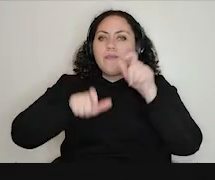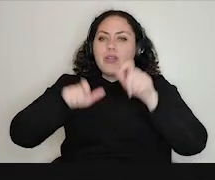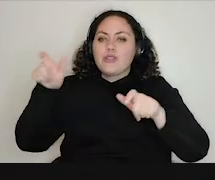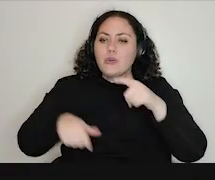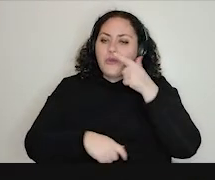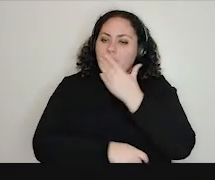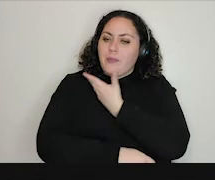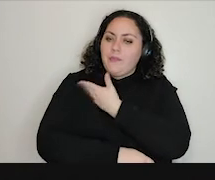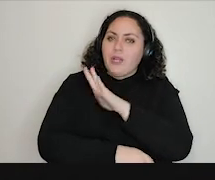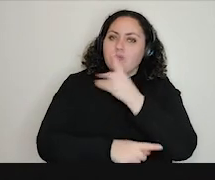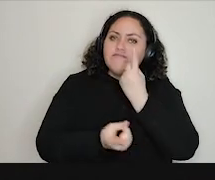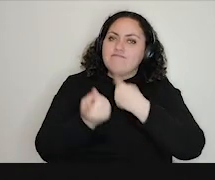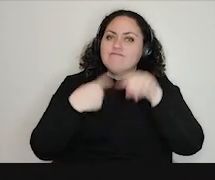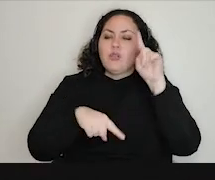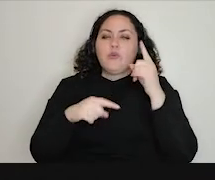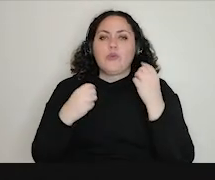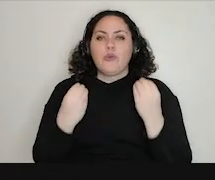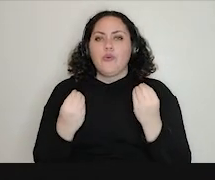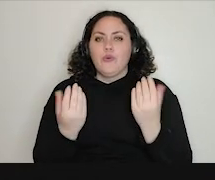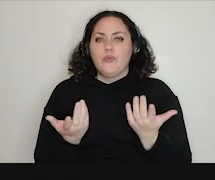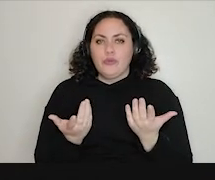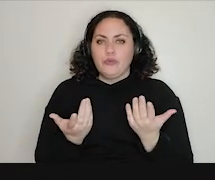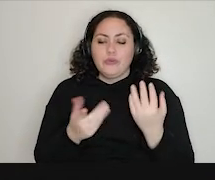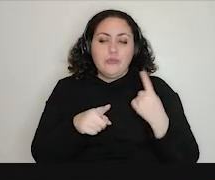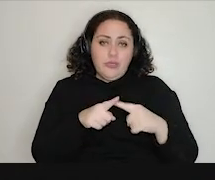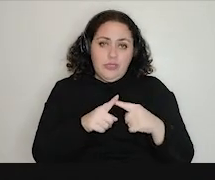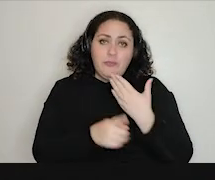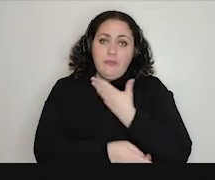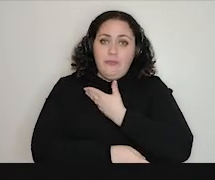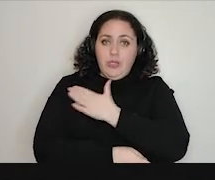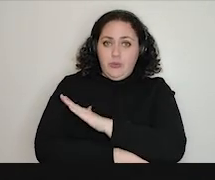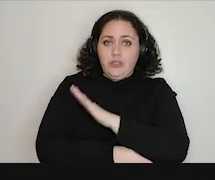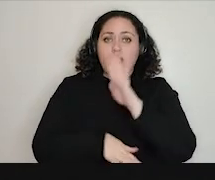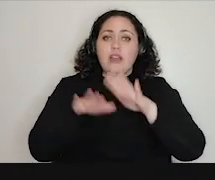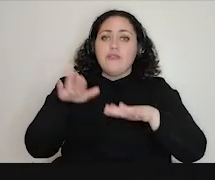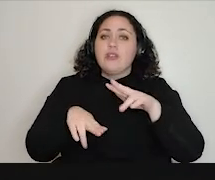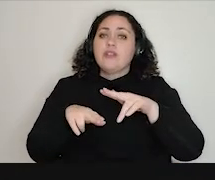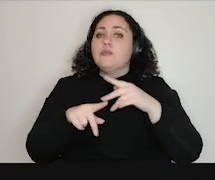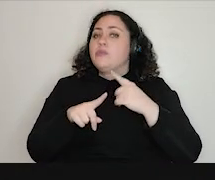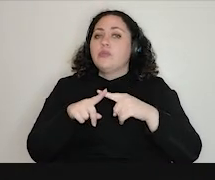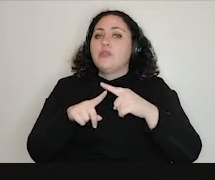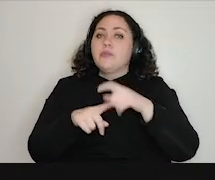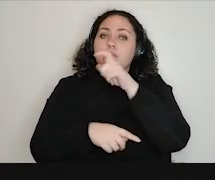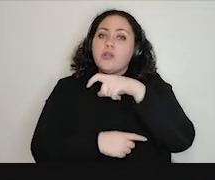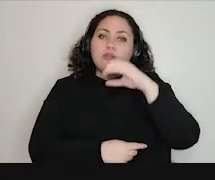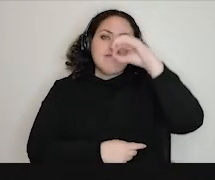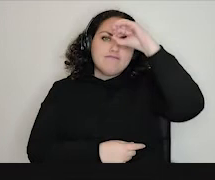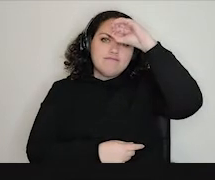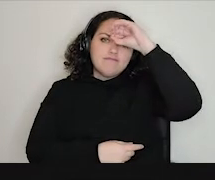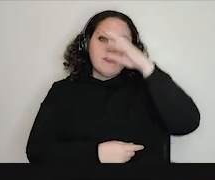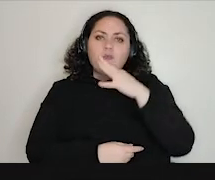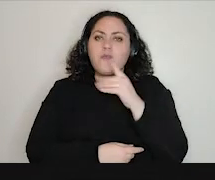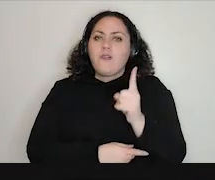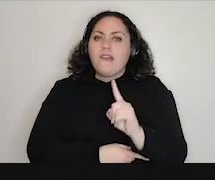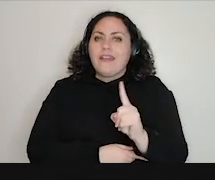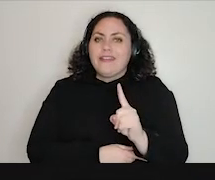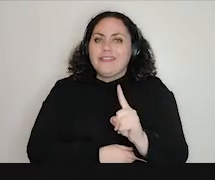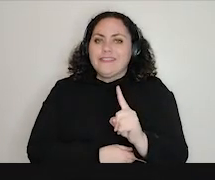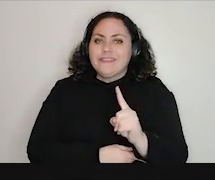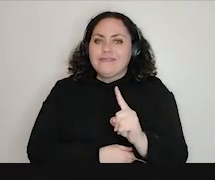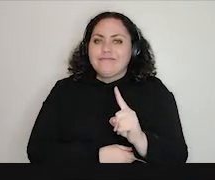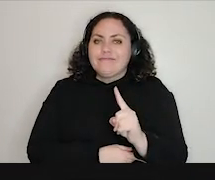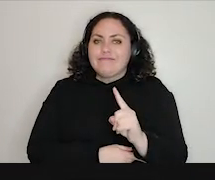alguns preconceitos, mostrando que, porque o preconceito muitas vezes é em função da ignorância, né?